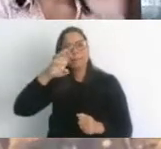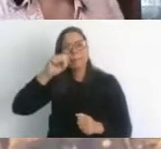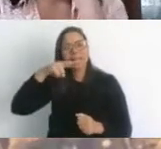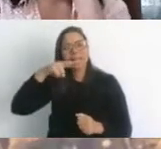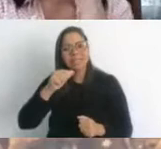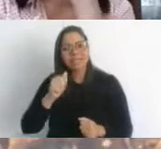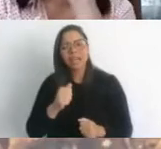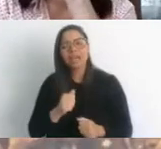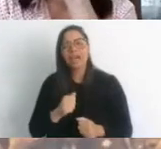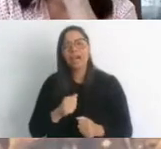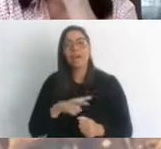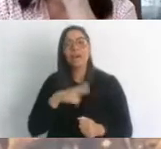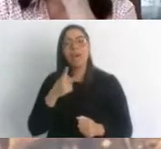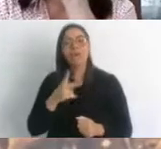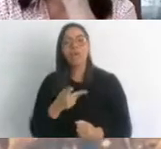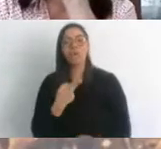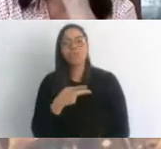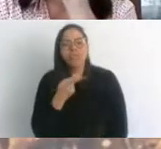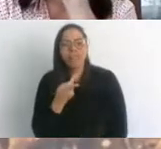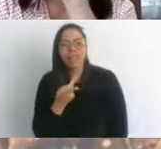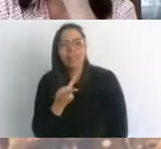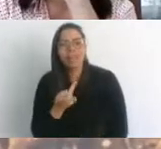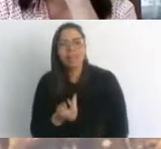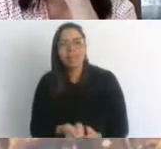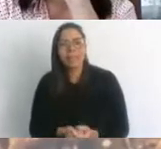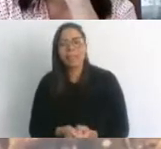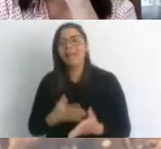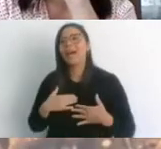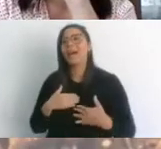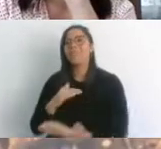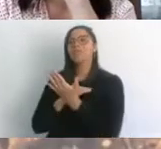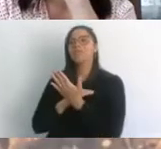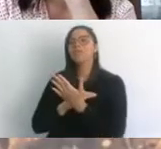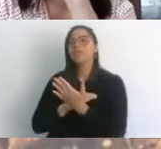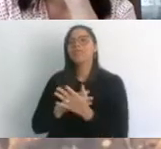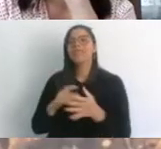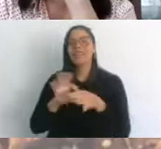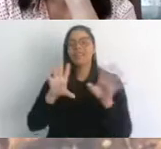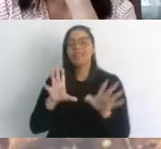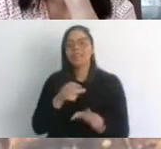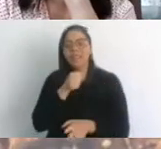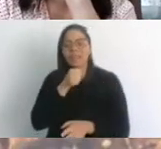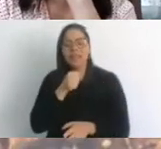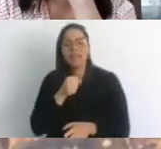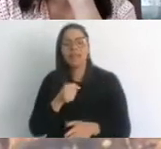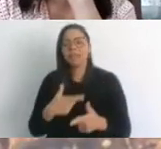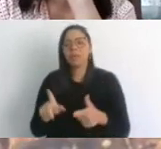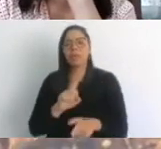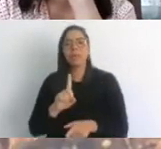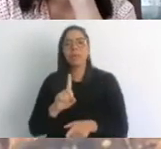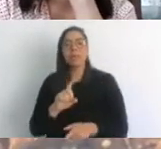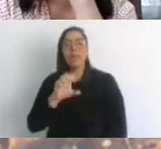falar pessoal diz como a gente me ajudem podem ligar o microfone repressão da censura